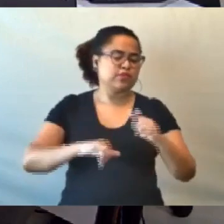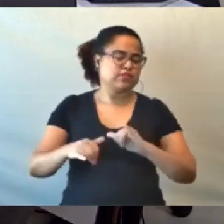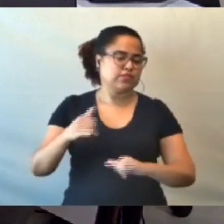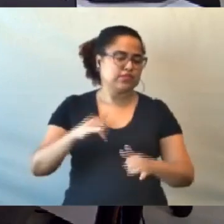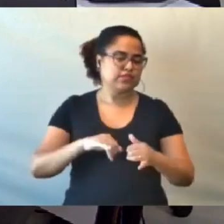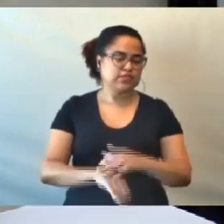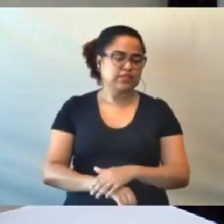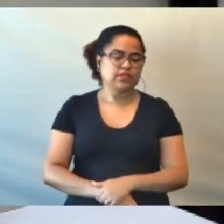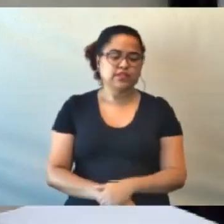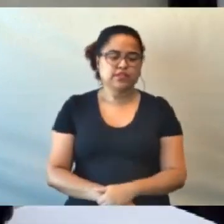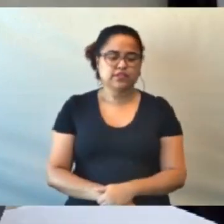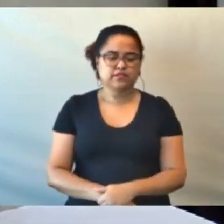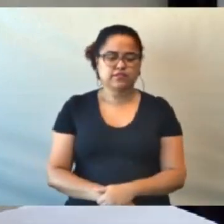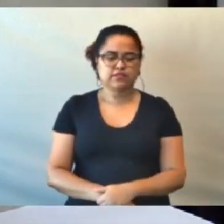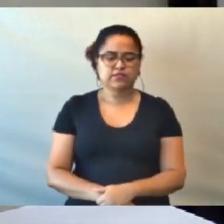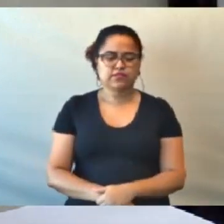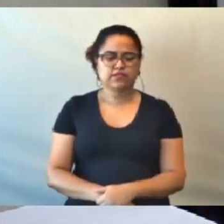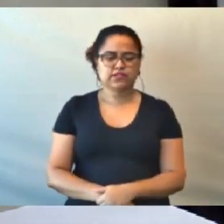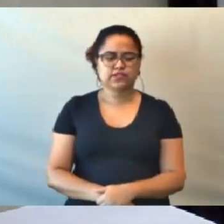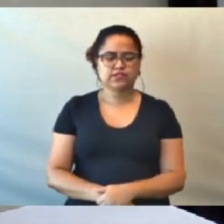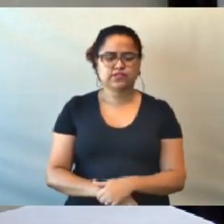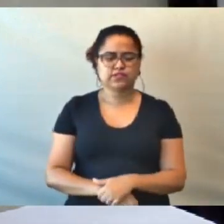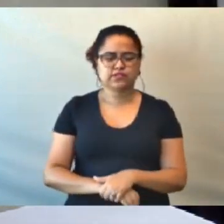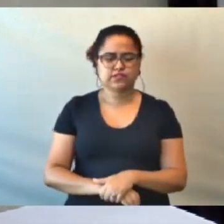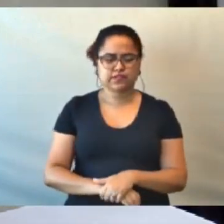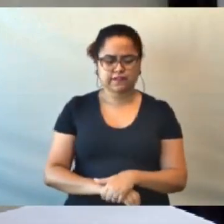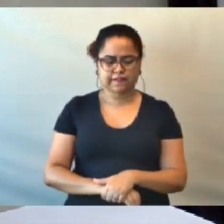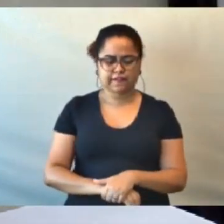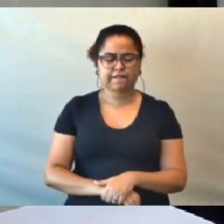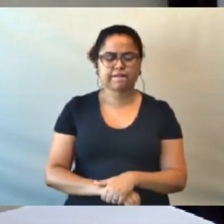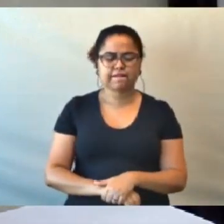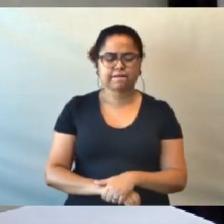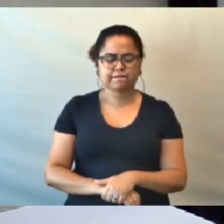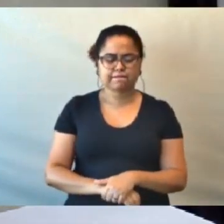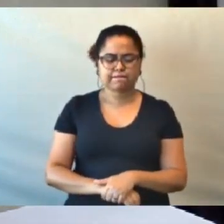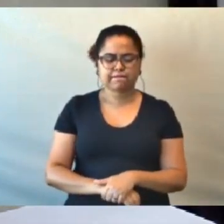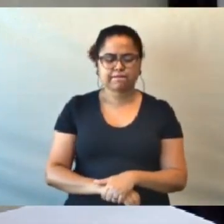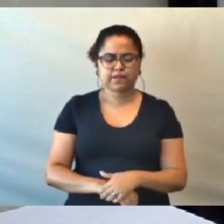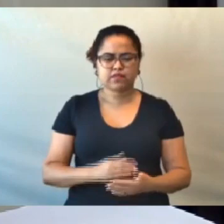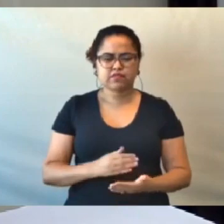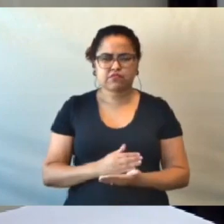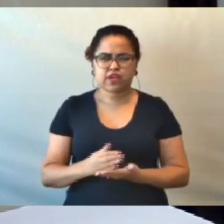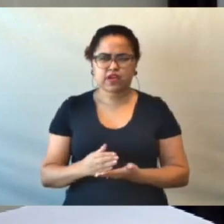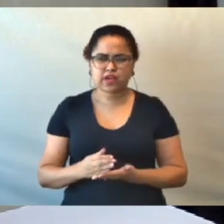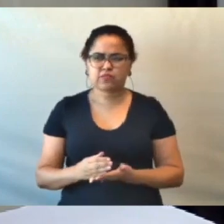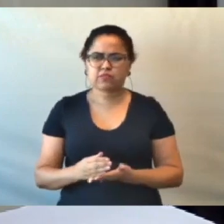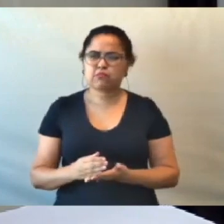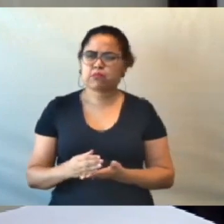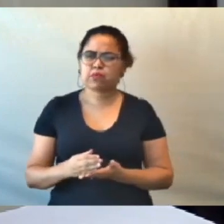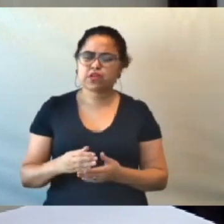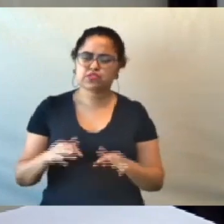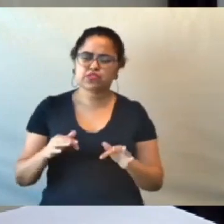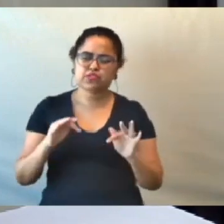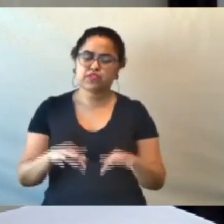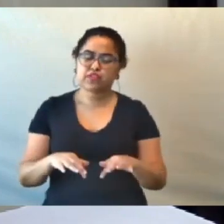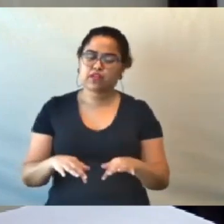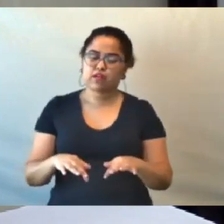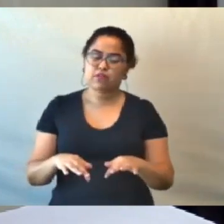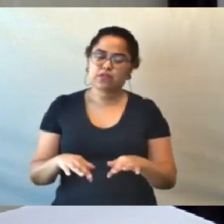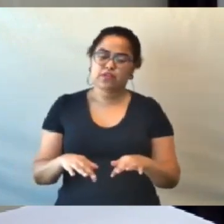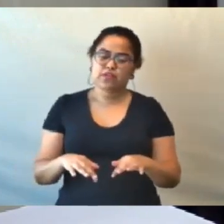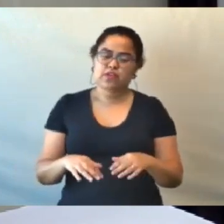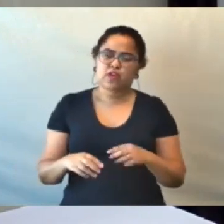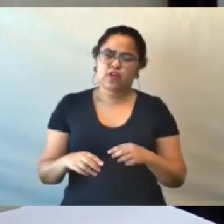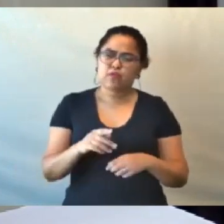Pois é, vereador Braulio. Bem, a gente vai indo para a parte final. Professores, a gente gostaria só de